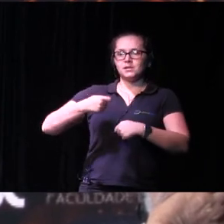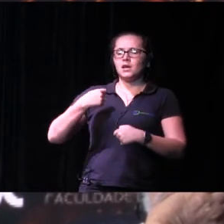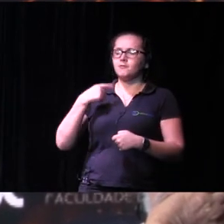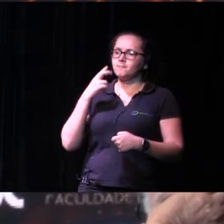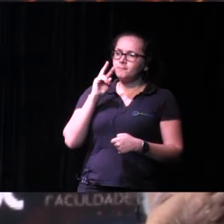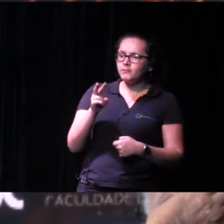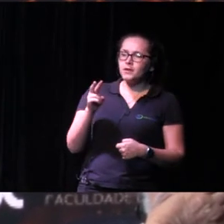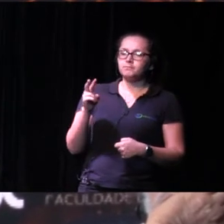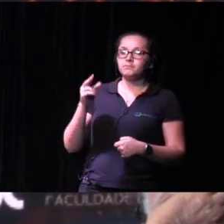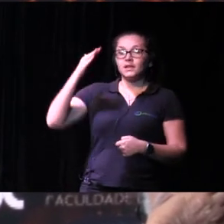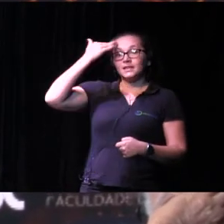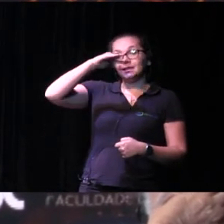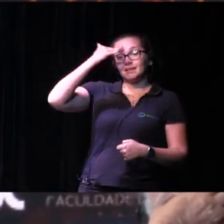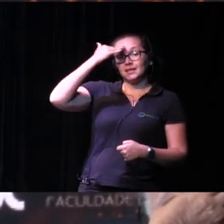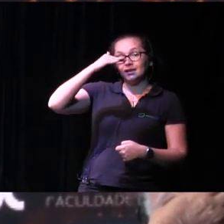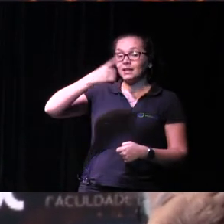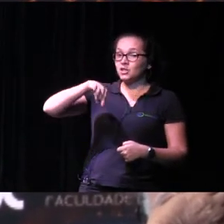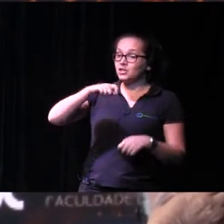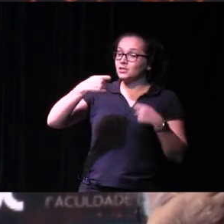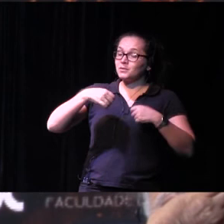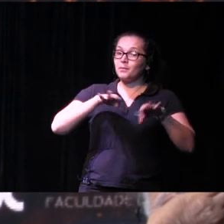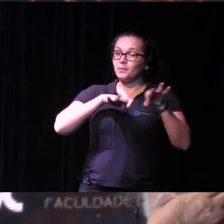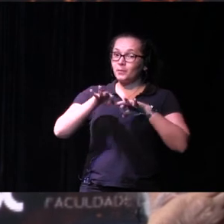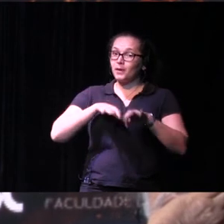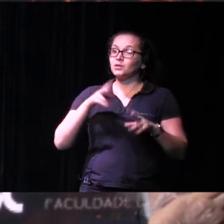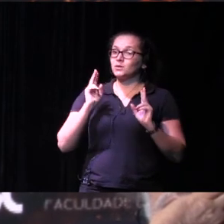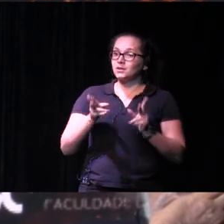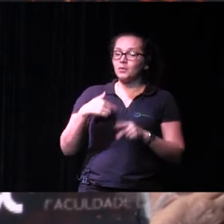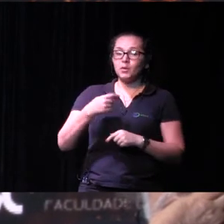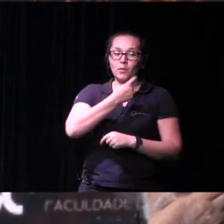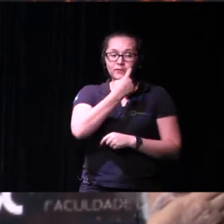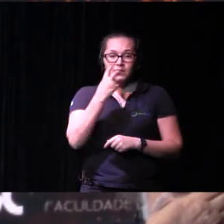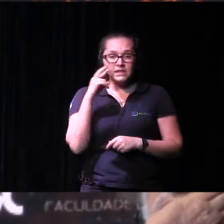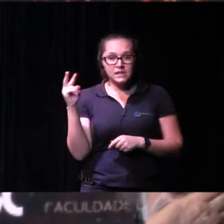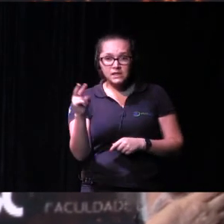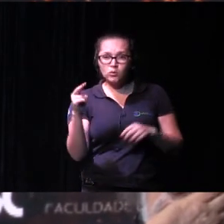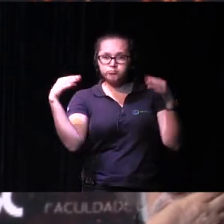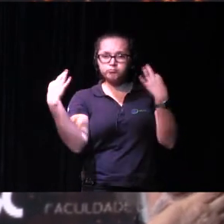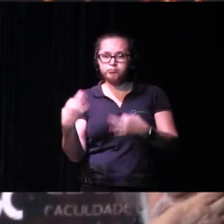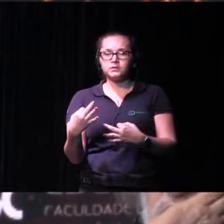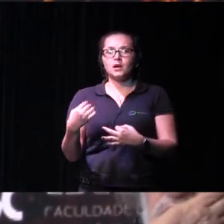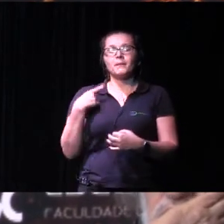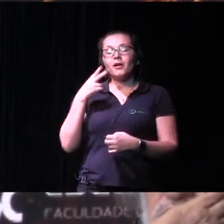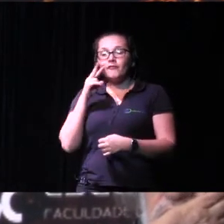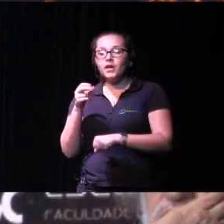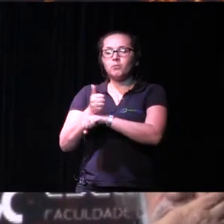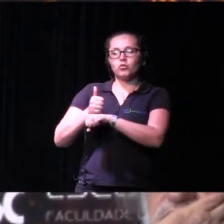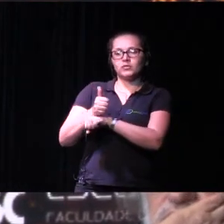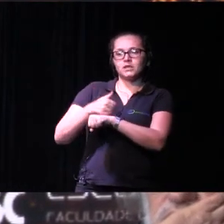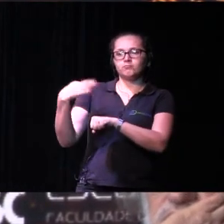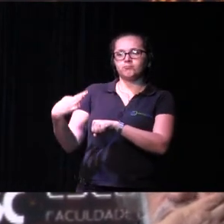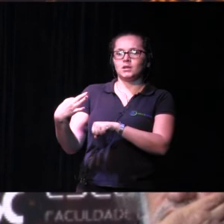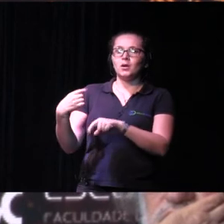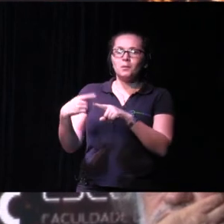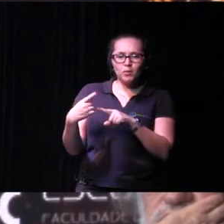que sempre está preparados para uma visão integral, humanística da profissão. Por que eu